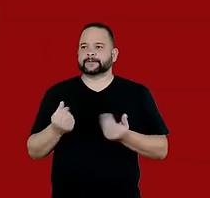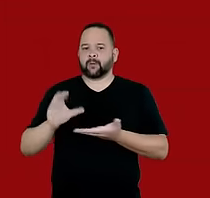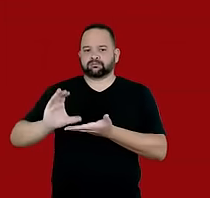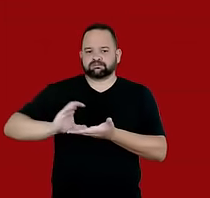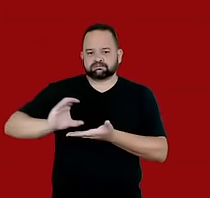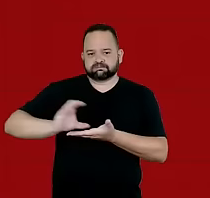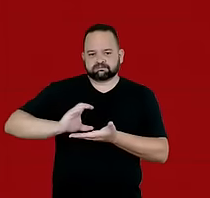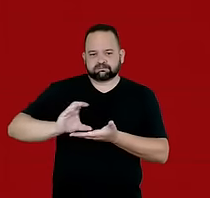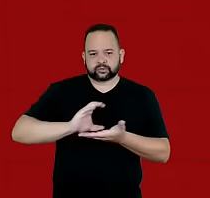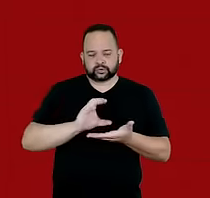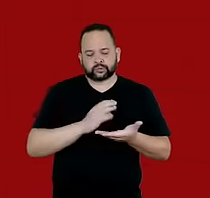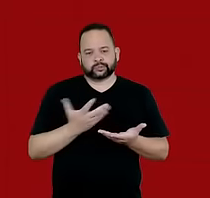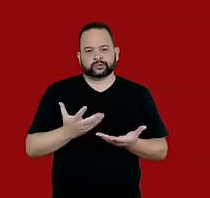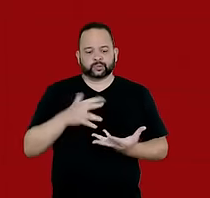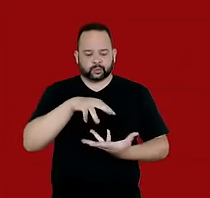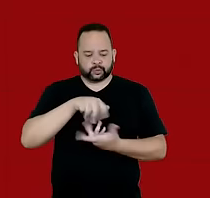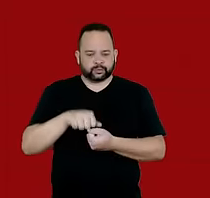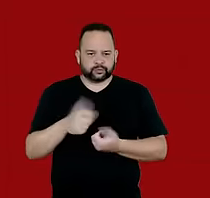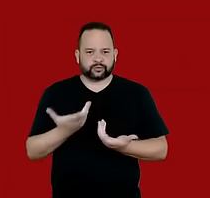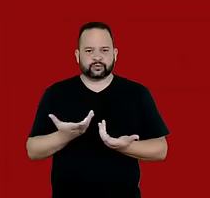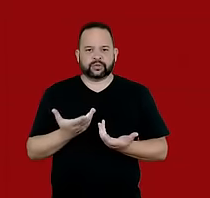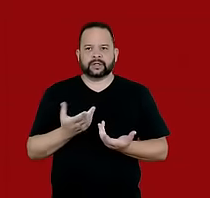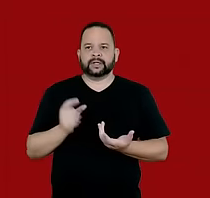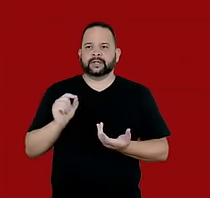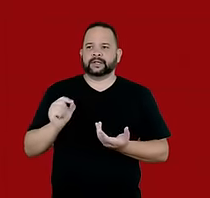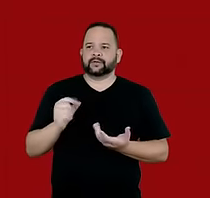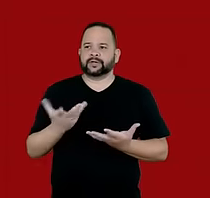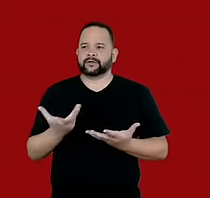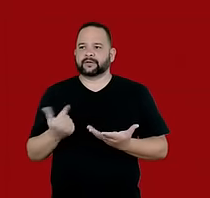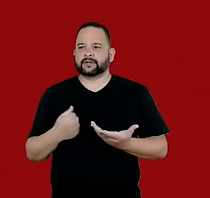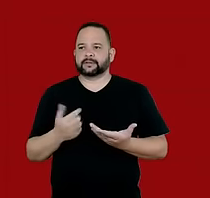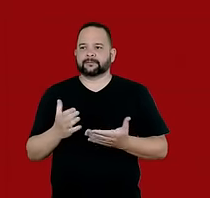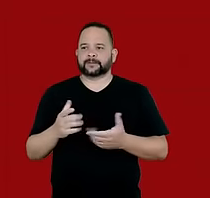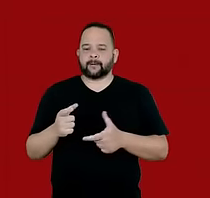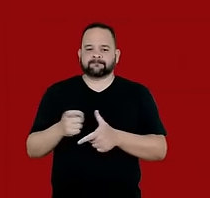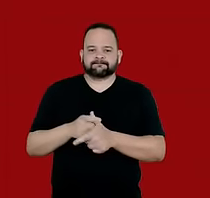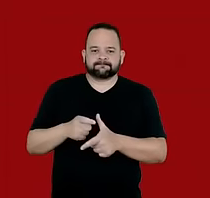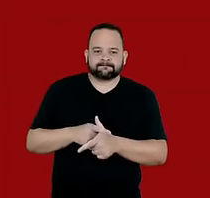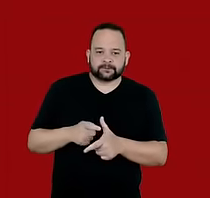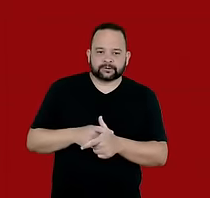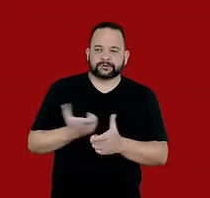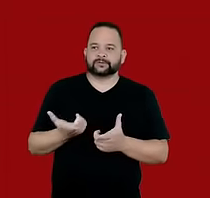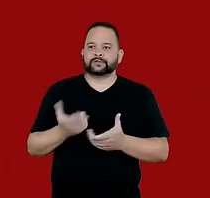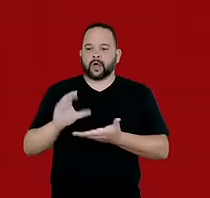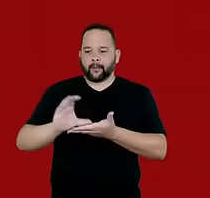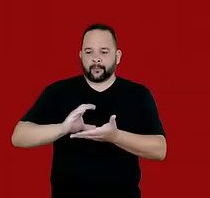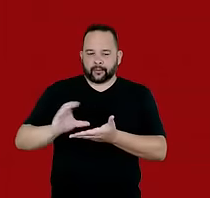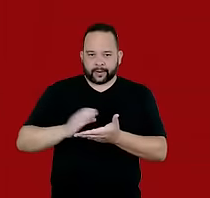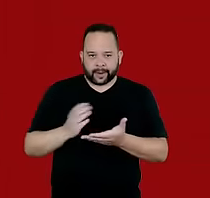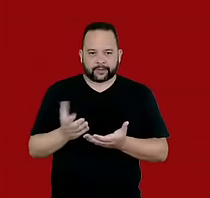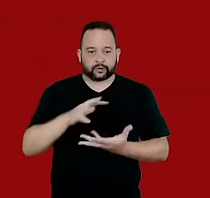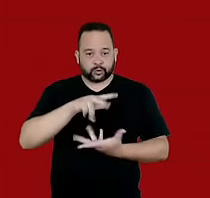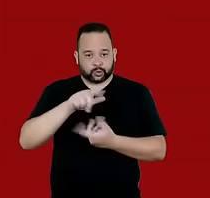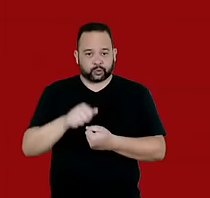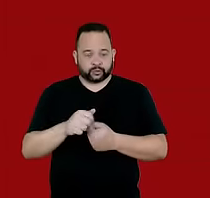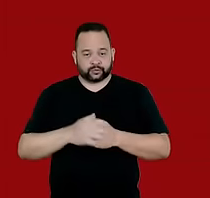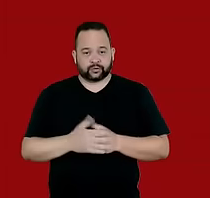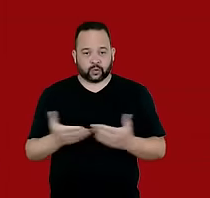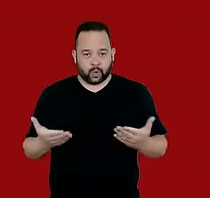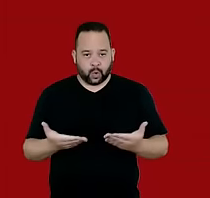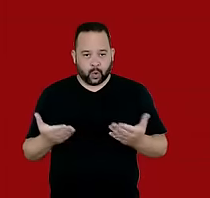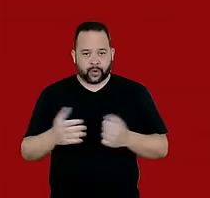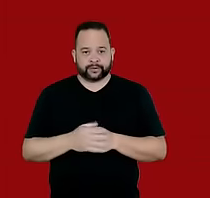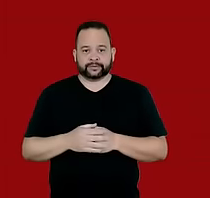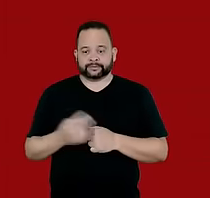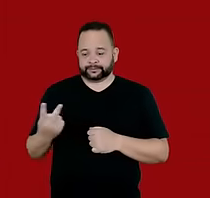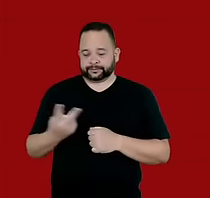significa essa esse estrangulamento de liquidez pro crédito privado e pro mundo emergente então basicamente são essas duas histórias na parte